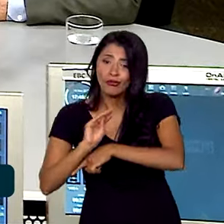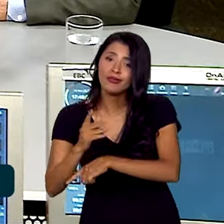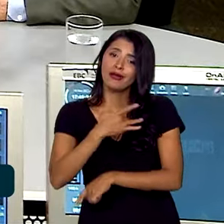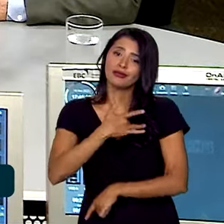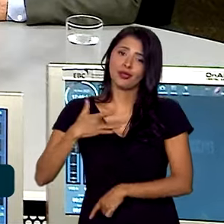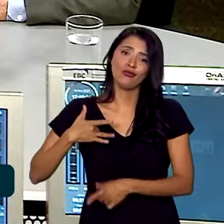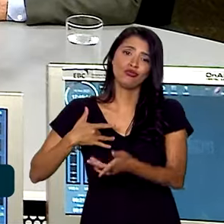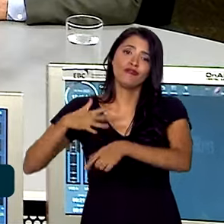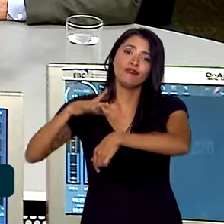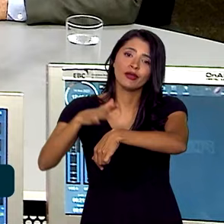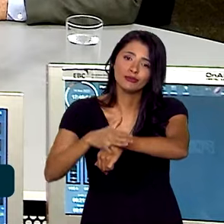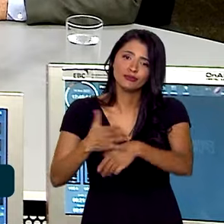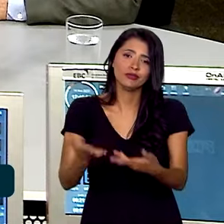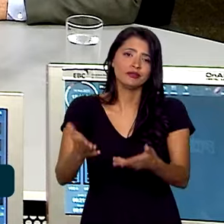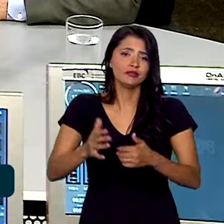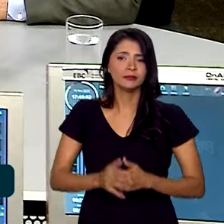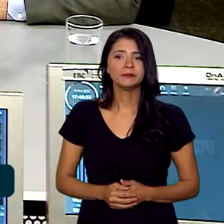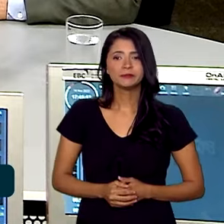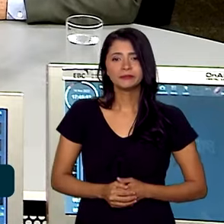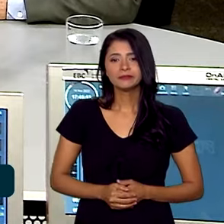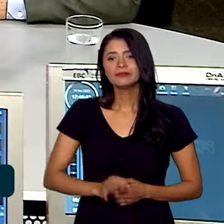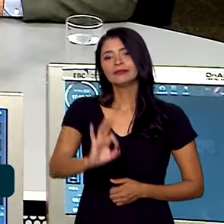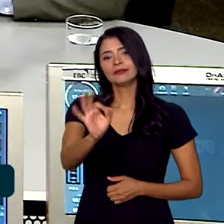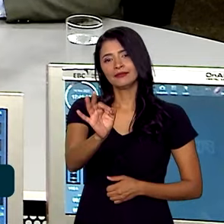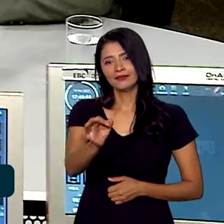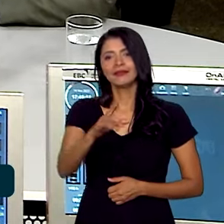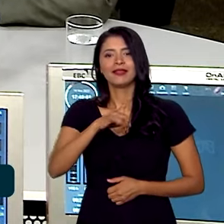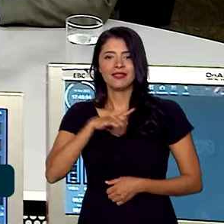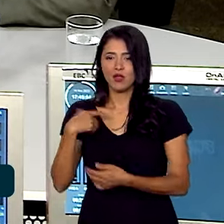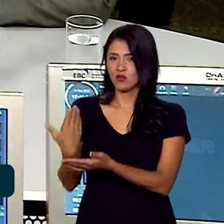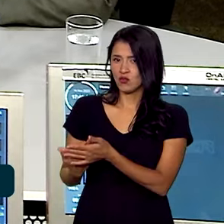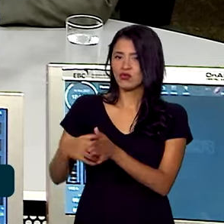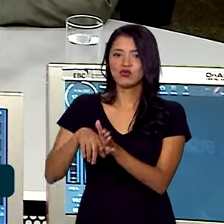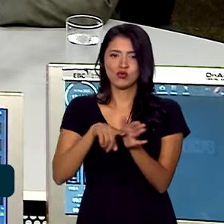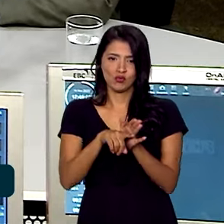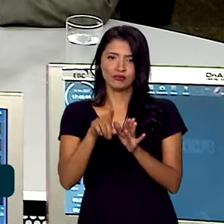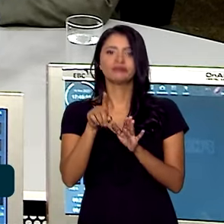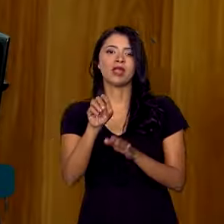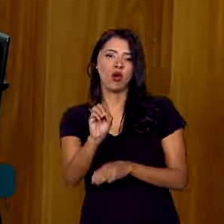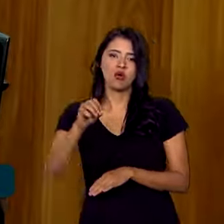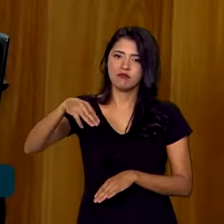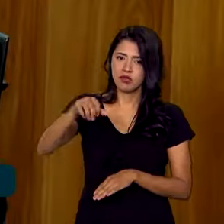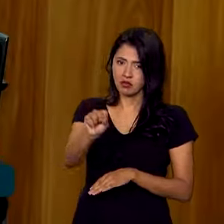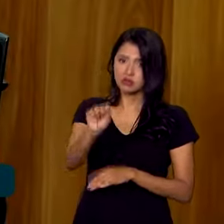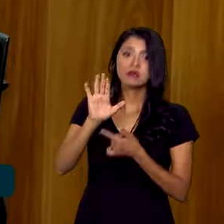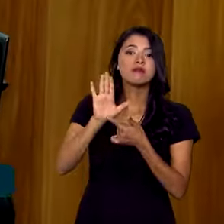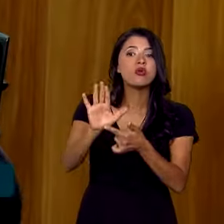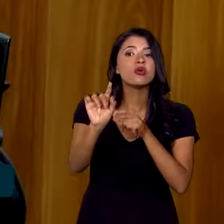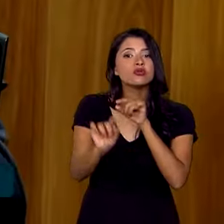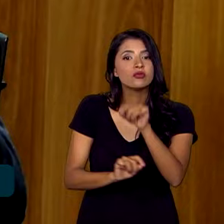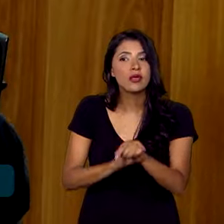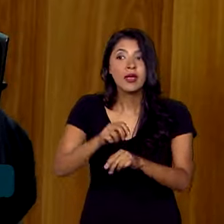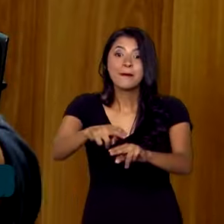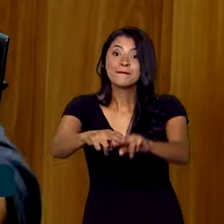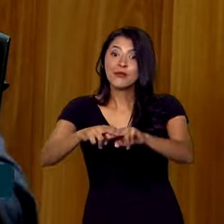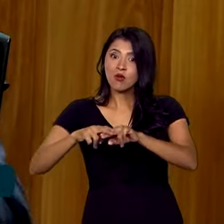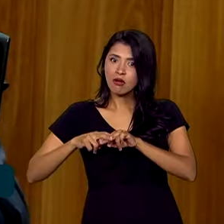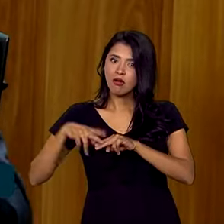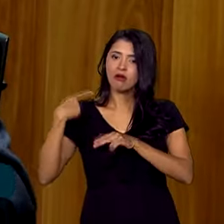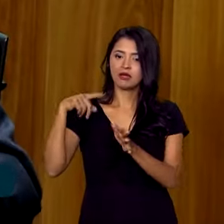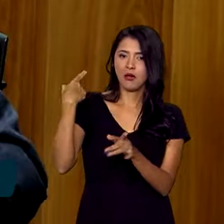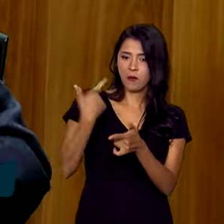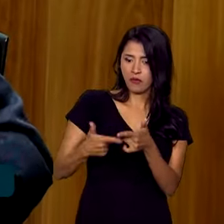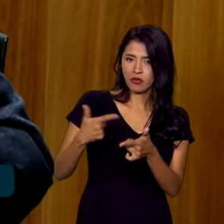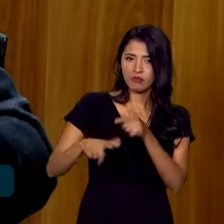adoecimento Justamente a gente não tem um estudo na Organização Mundial de Saúde que aponta que por causa dos problemas